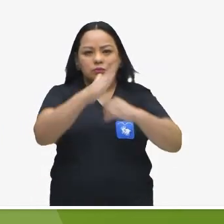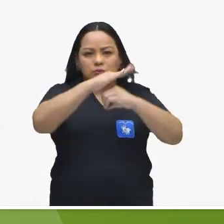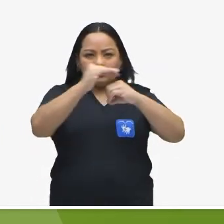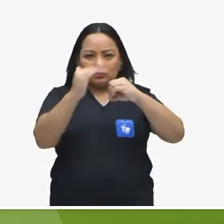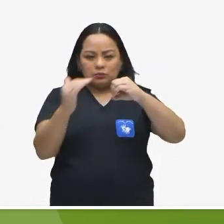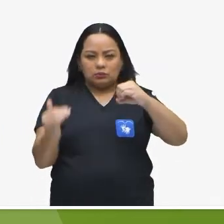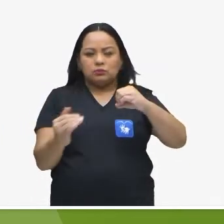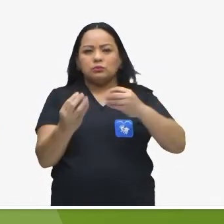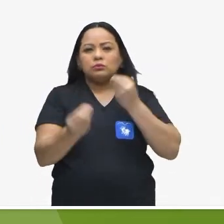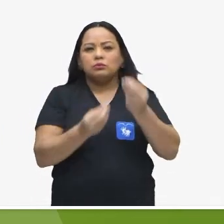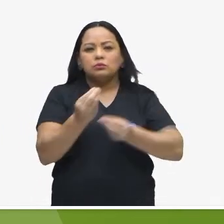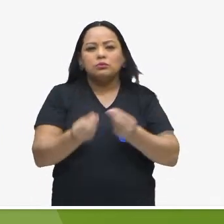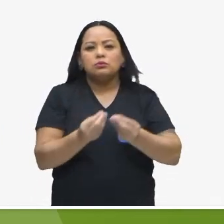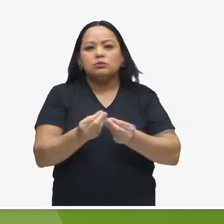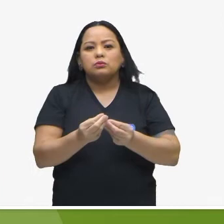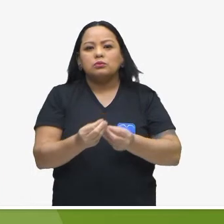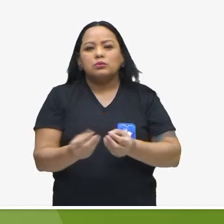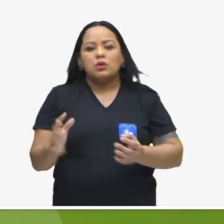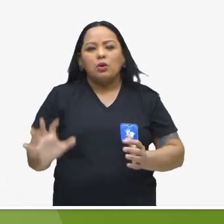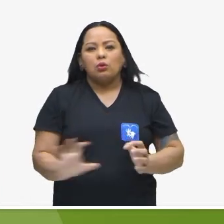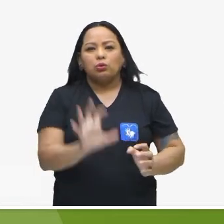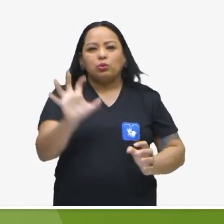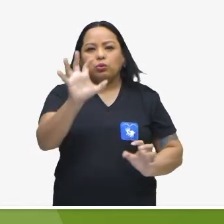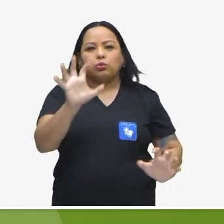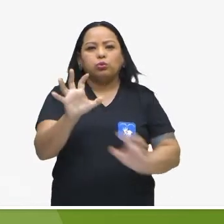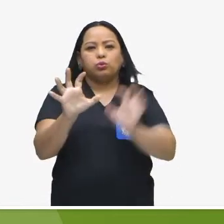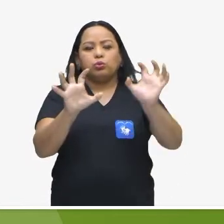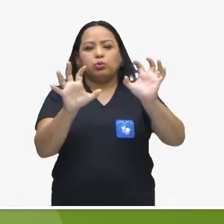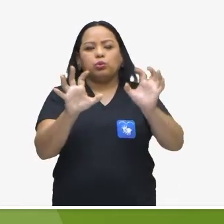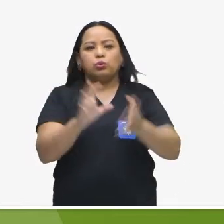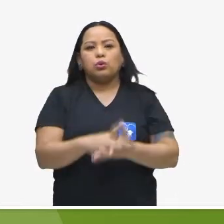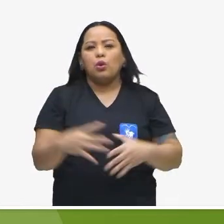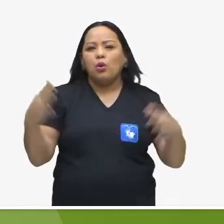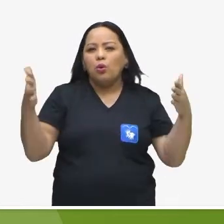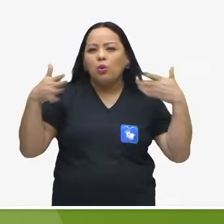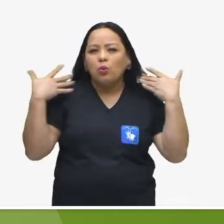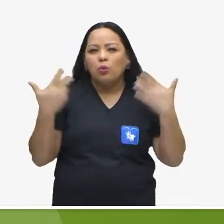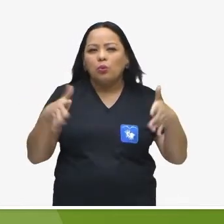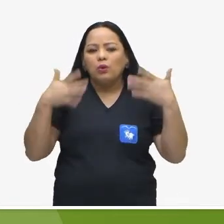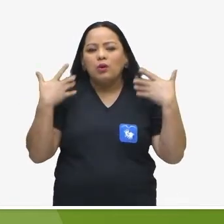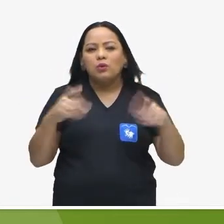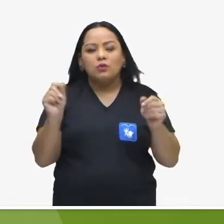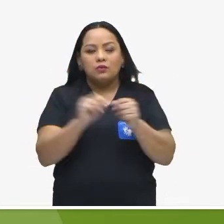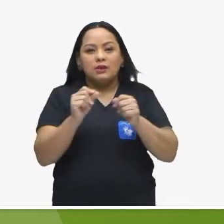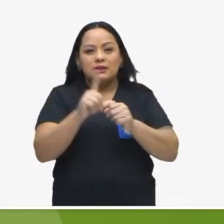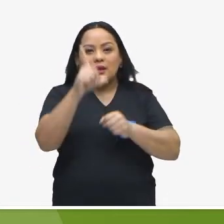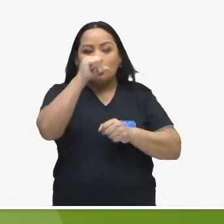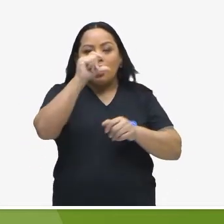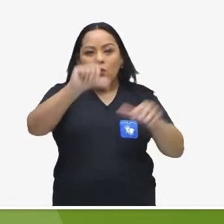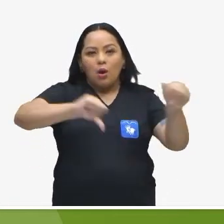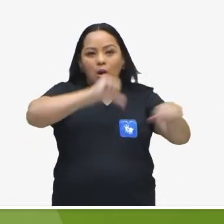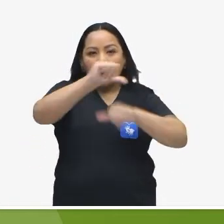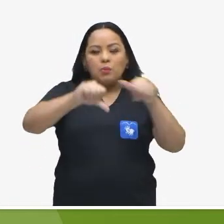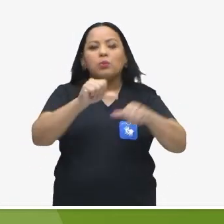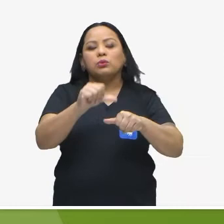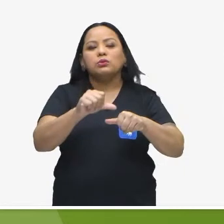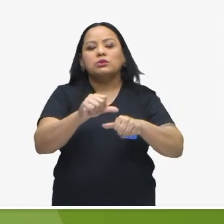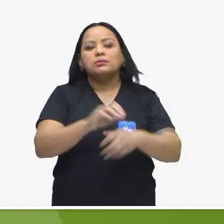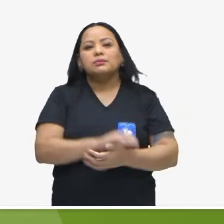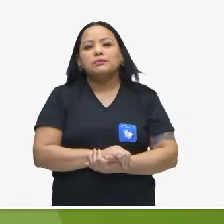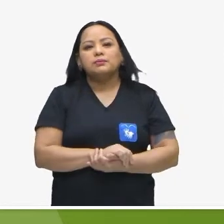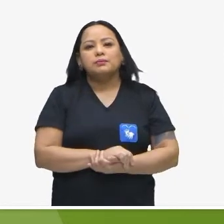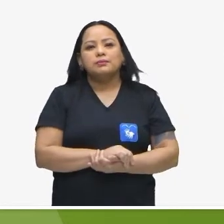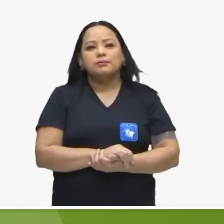por meio da evaporação, ou seja, o calor faz com que a água mude seu estado físico